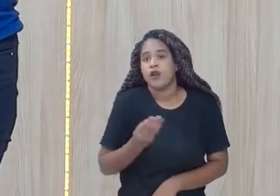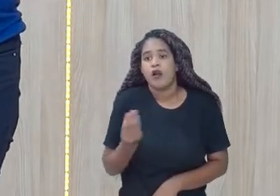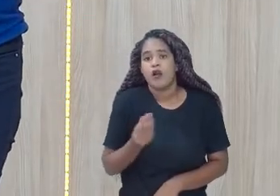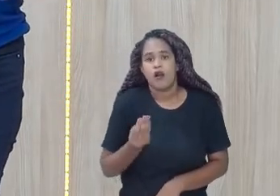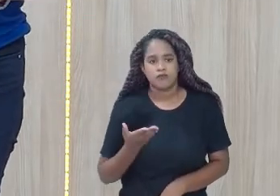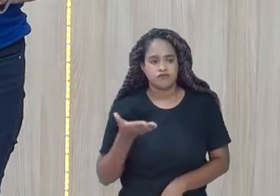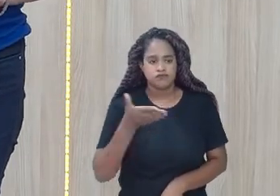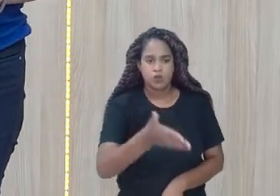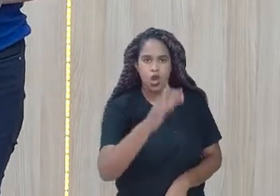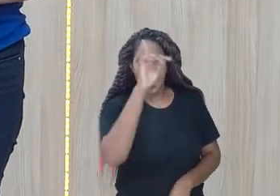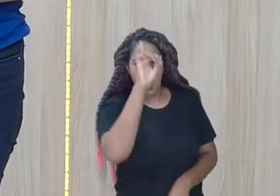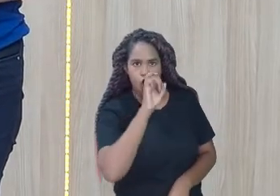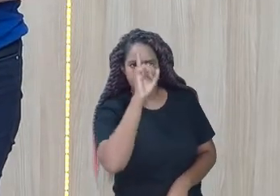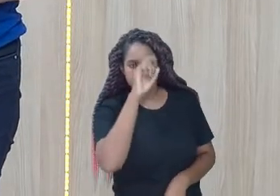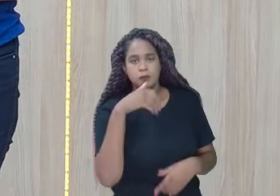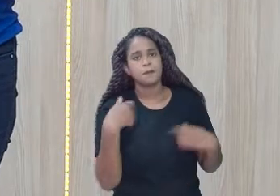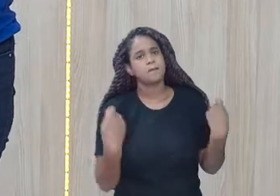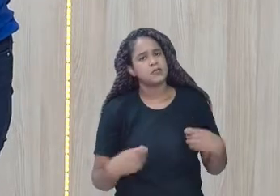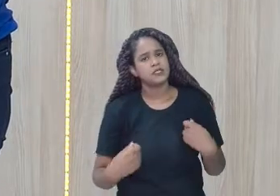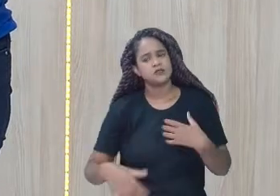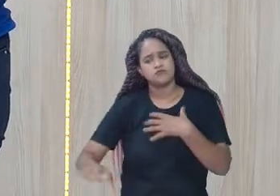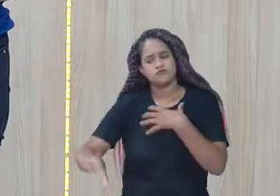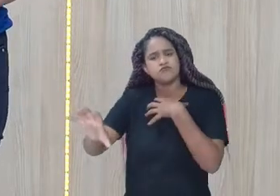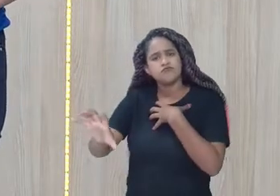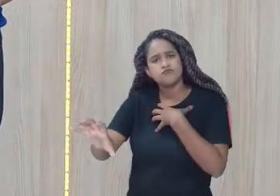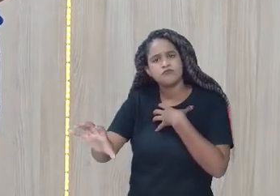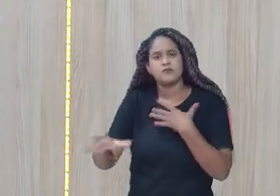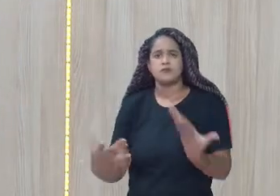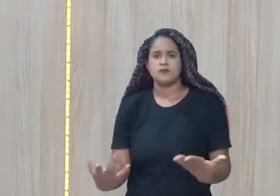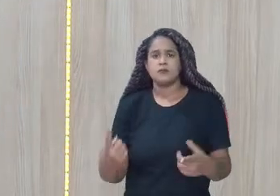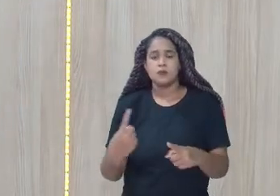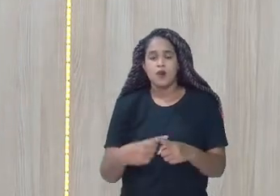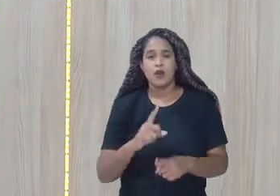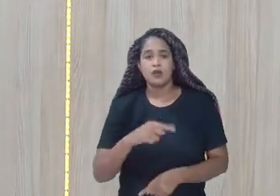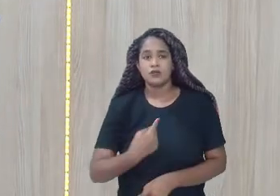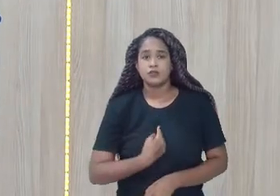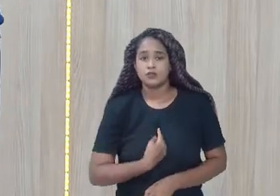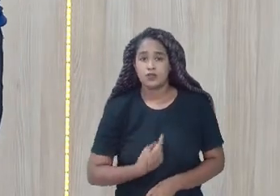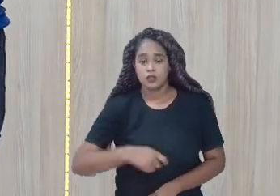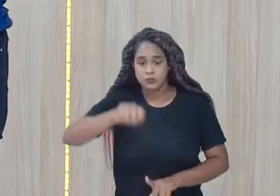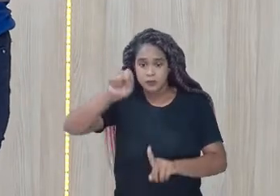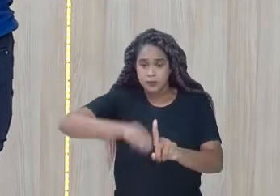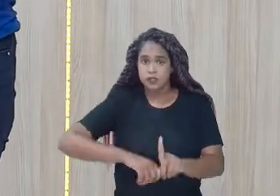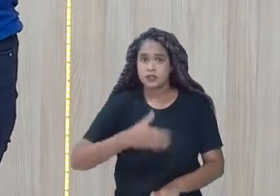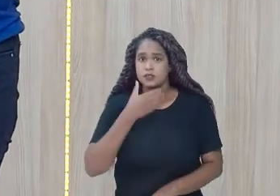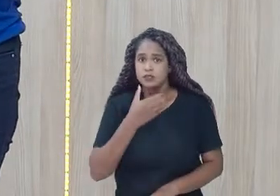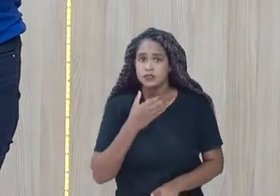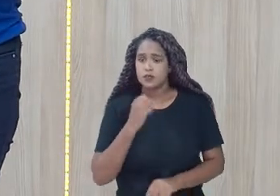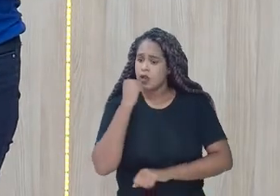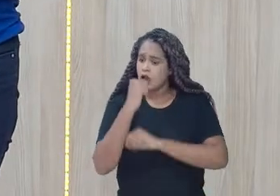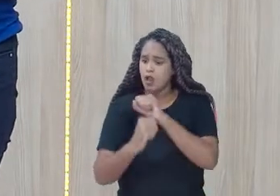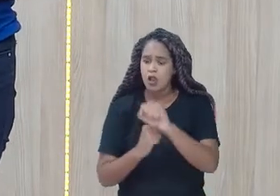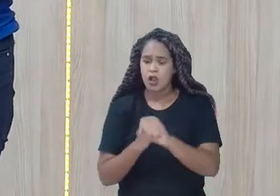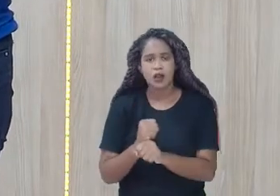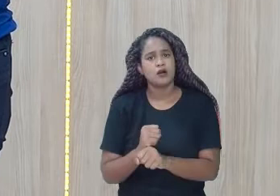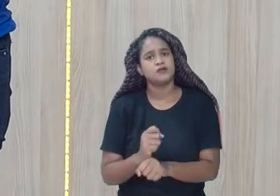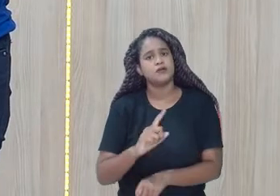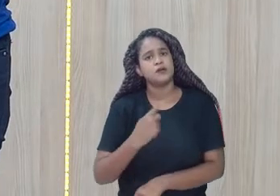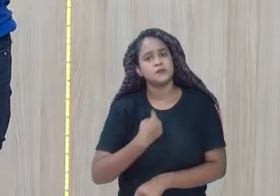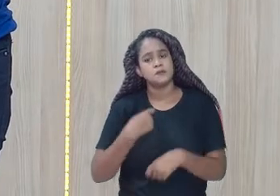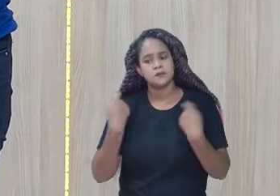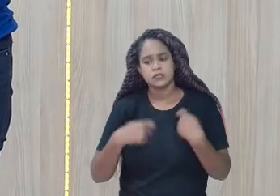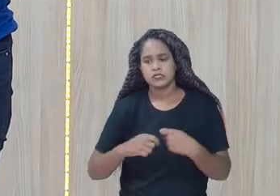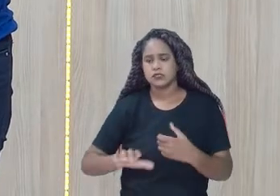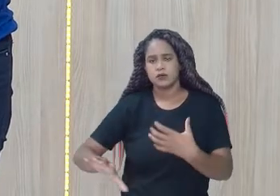uma solidariedade a essas pessoas, principalmente que já estamos também no mês de dezembro. Então, durante todo o ano, que prestemos essa solidariedade